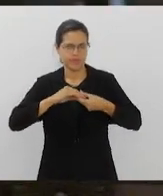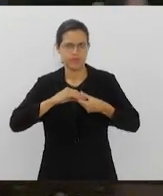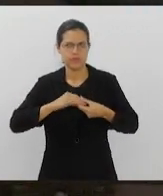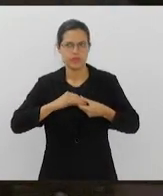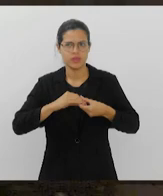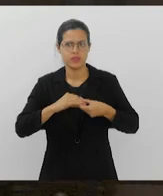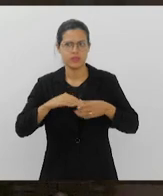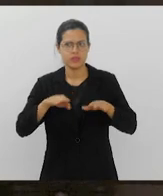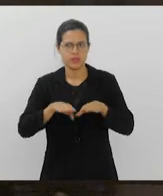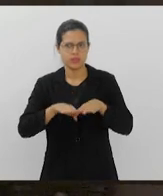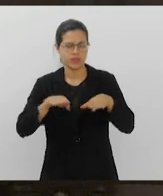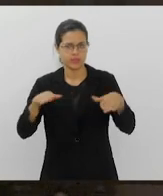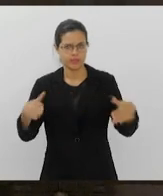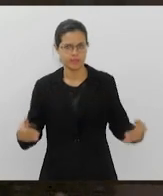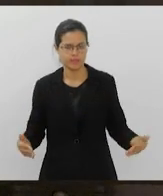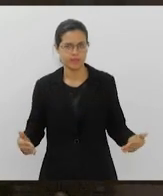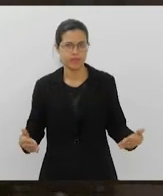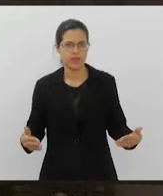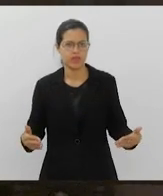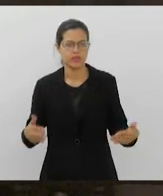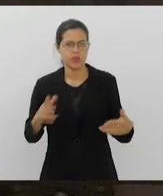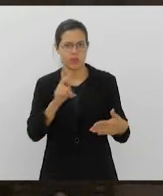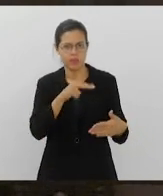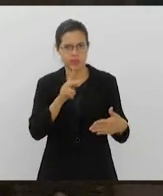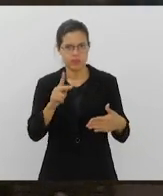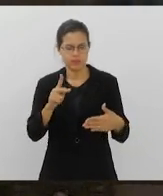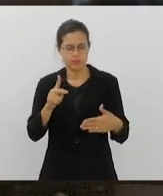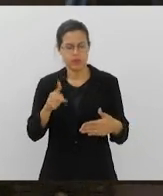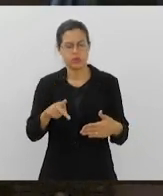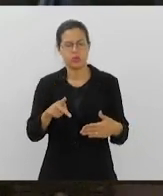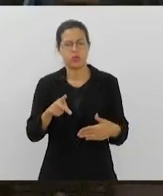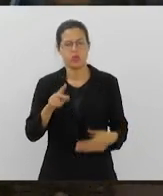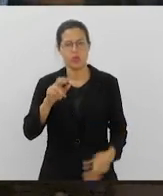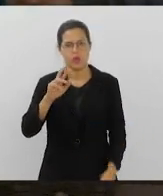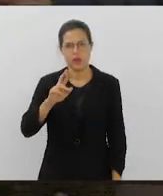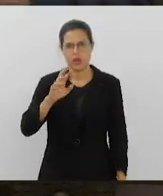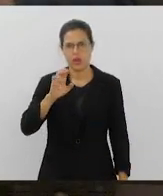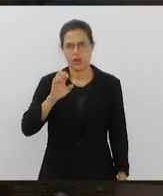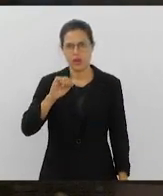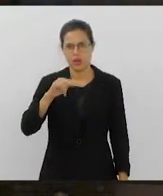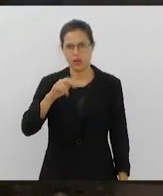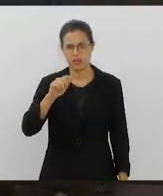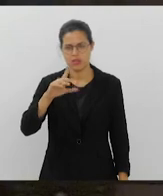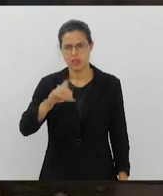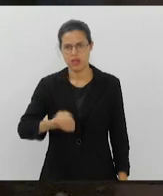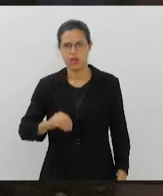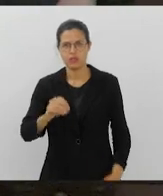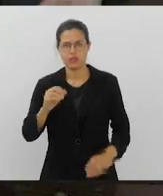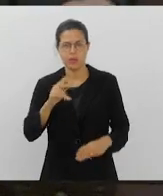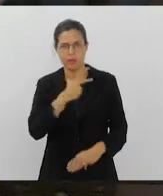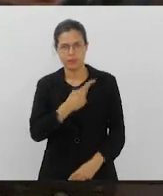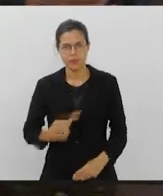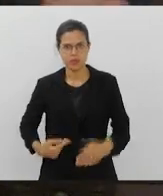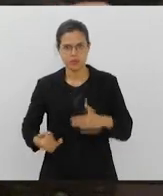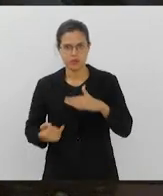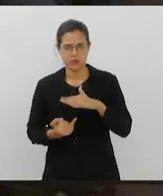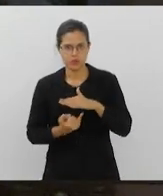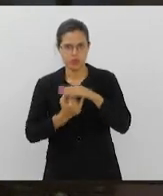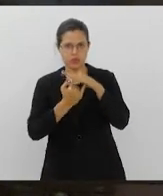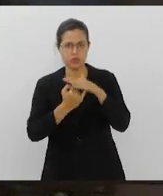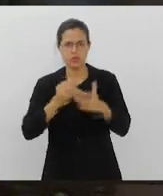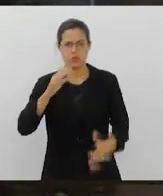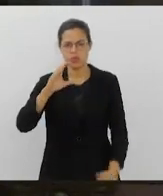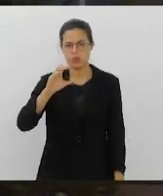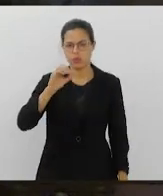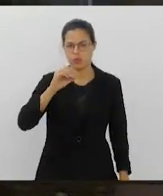mesa, o grande mestre Reinaldo Dutra, presidente do Instituto Internacional Conde Coma. Passar a